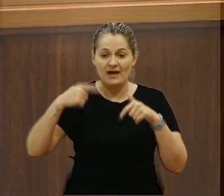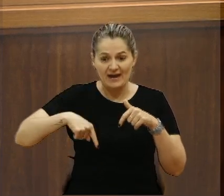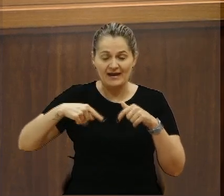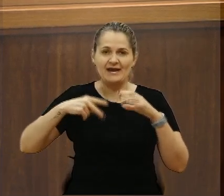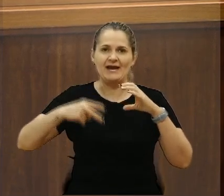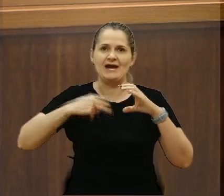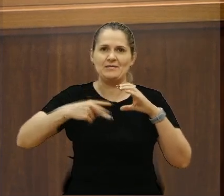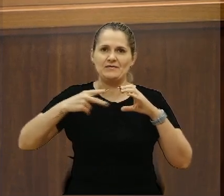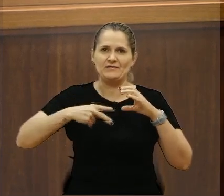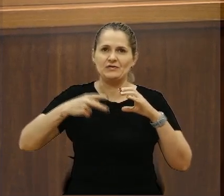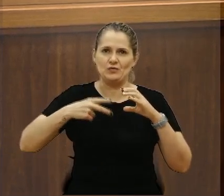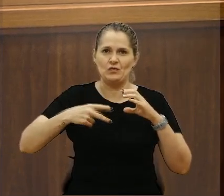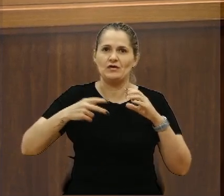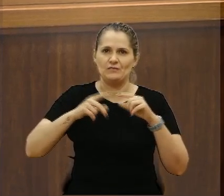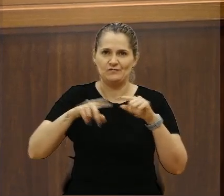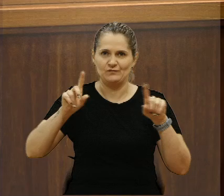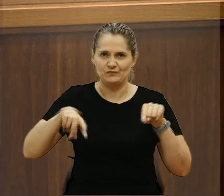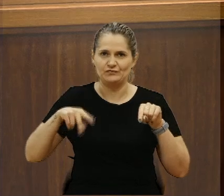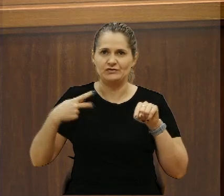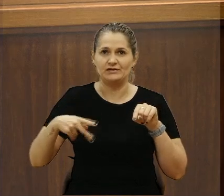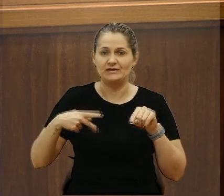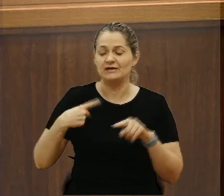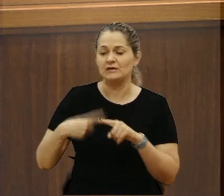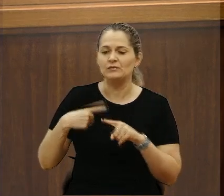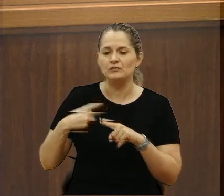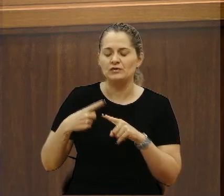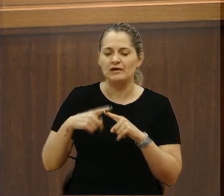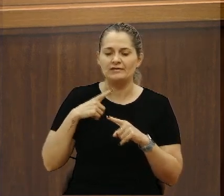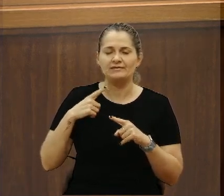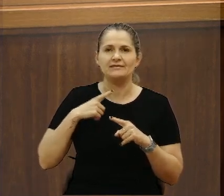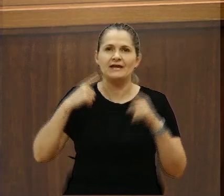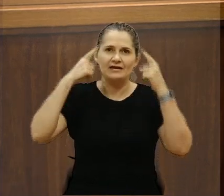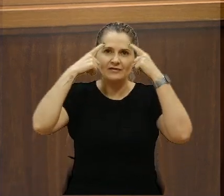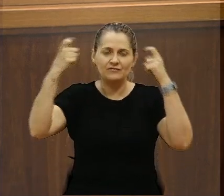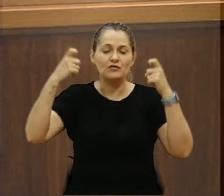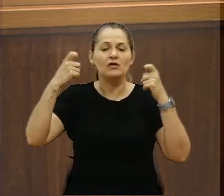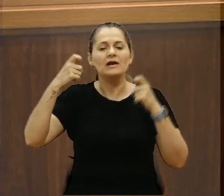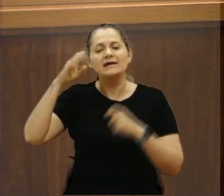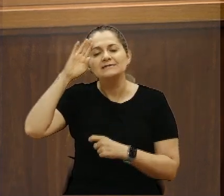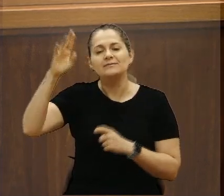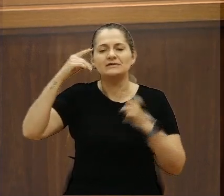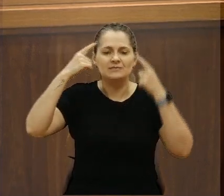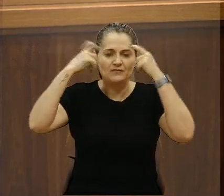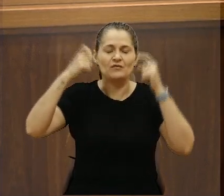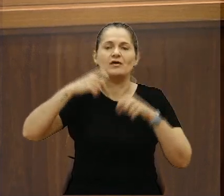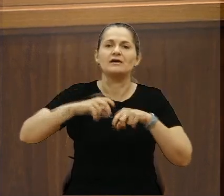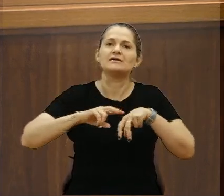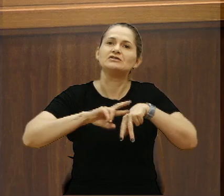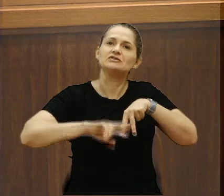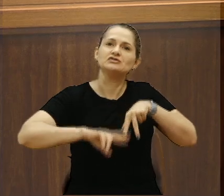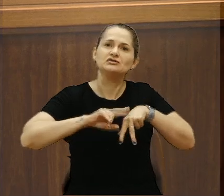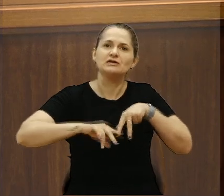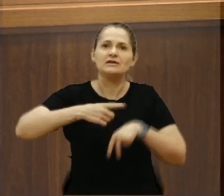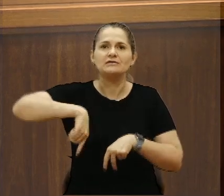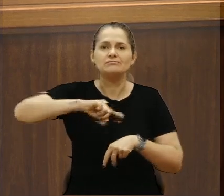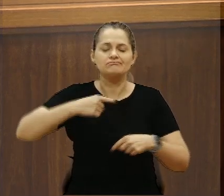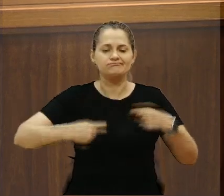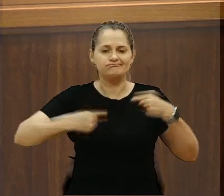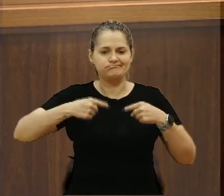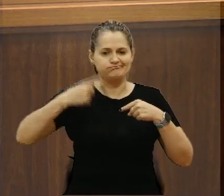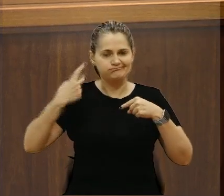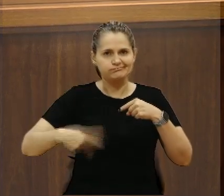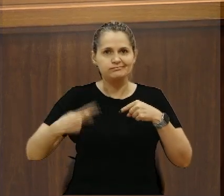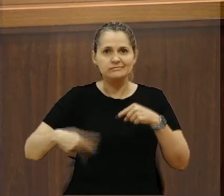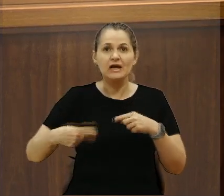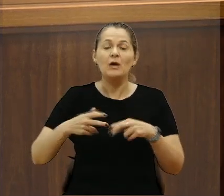é fazer com que esta violência especialmente de gênero, que nós debatemos tanto aqui, e